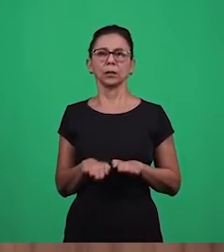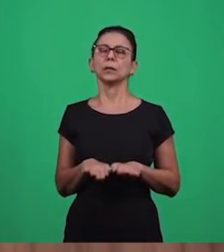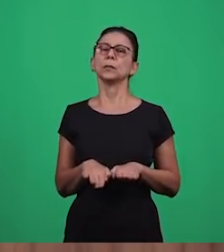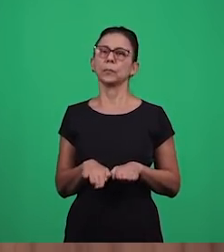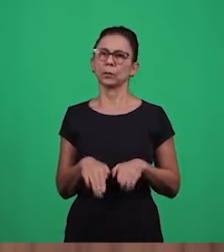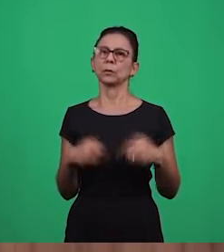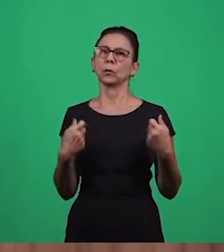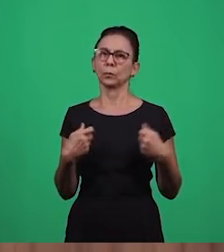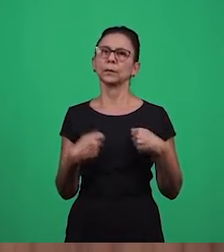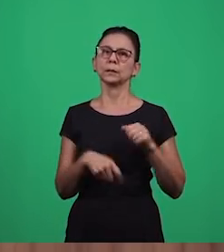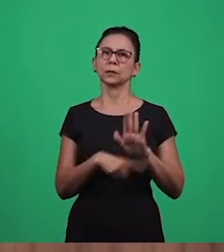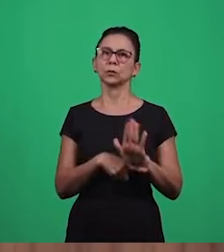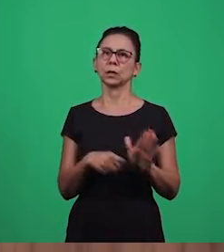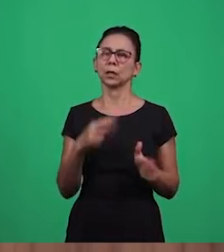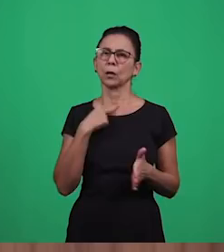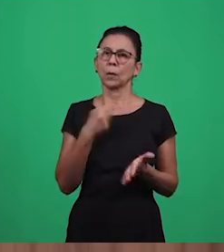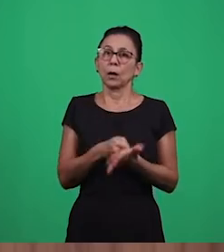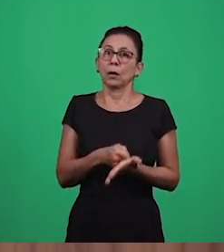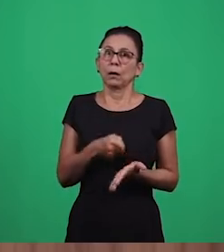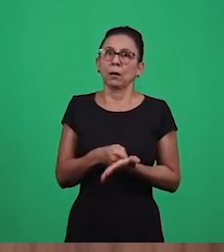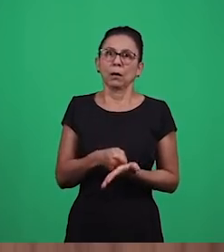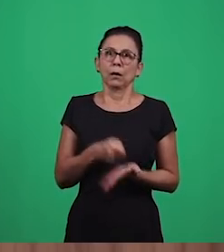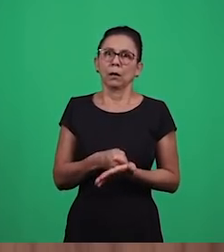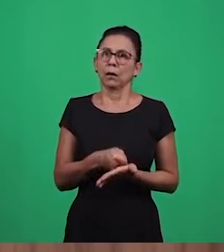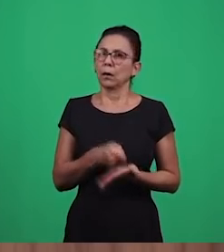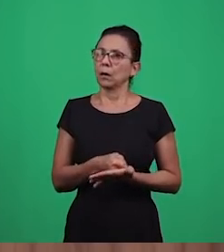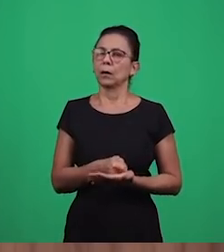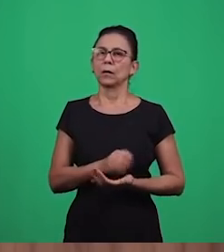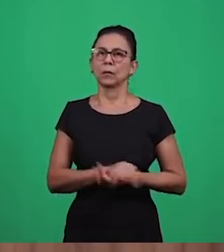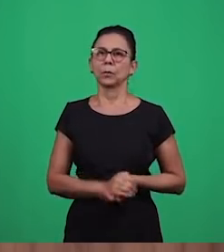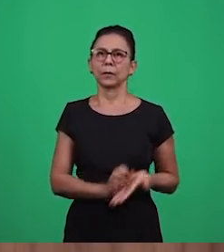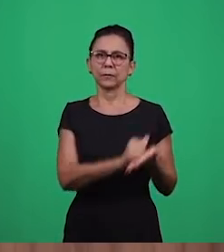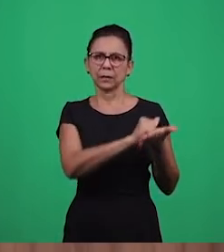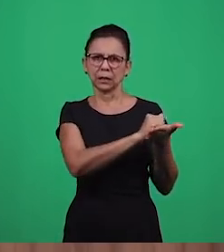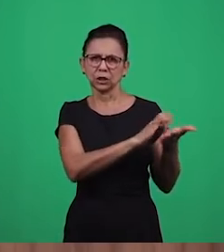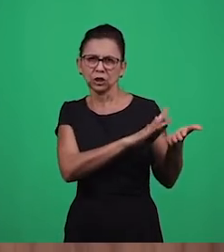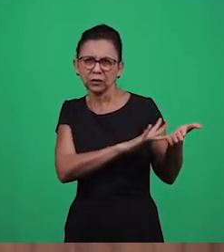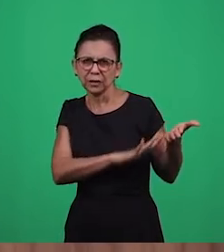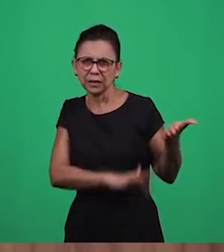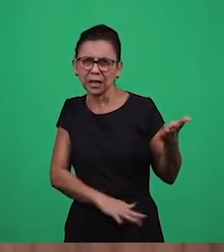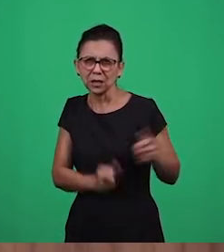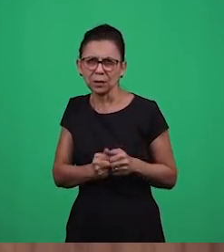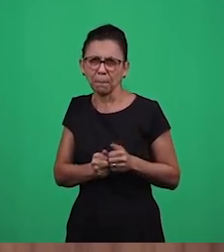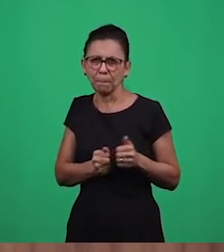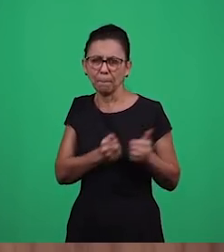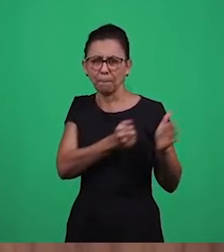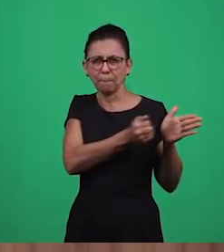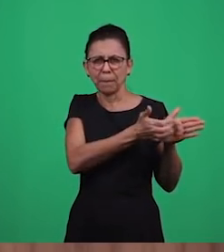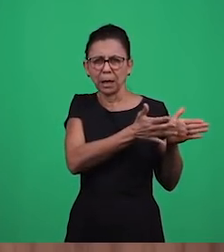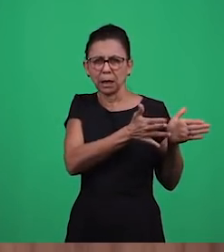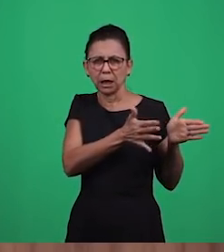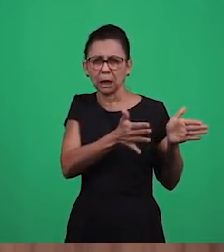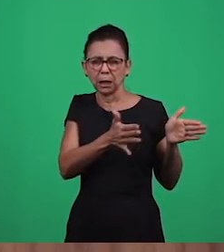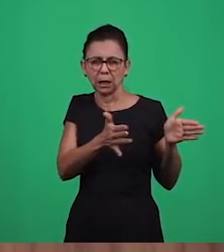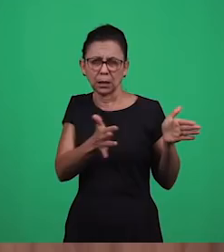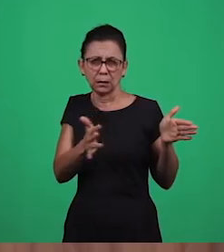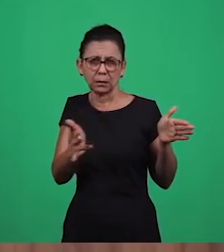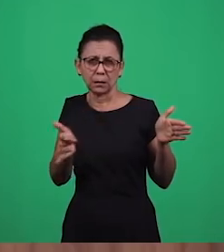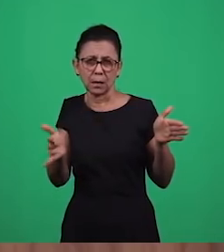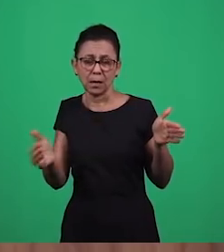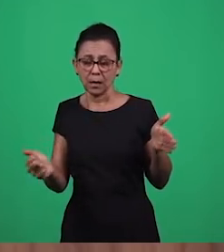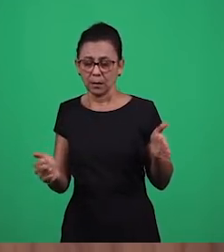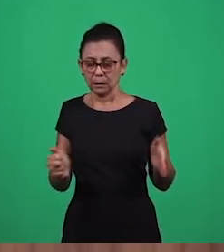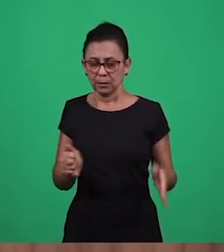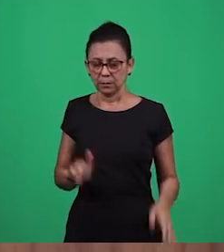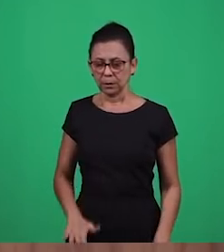da flexibilidade familiar. Por quê? O excesso de atividades numa rotina, seja de criança, de intermediário